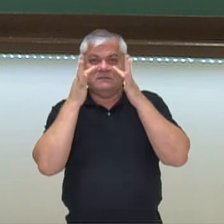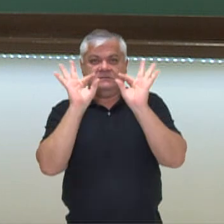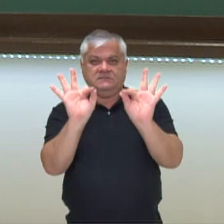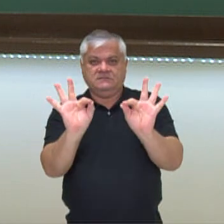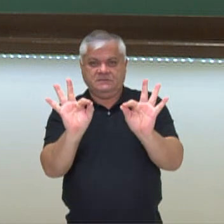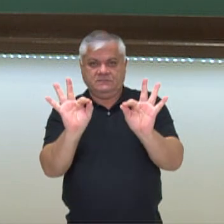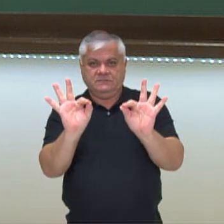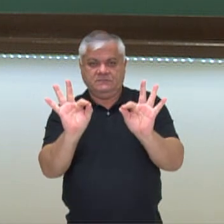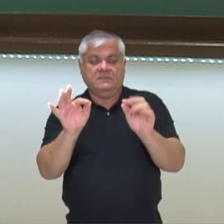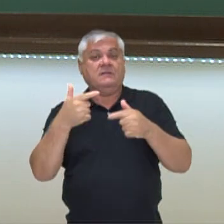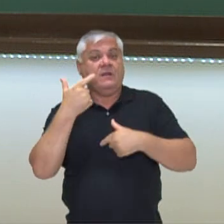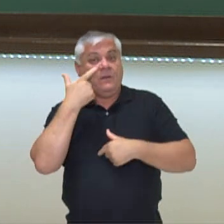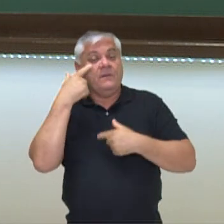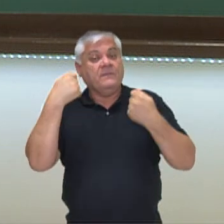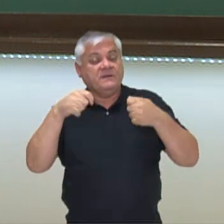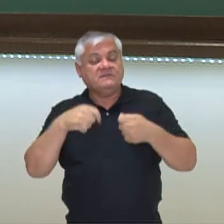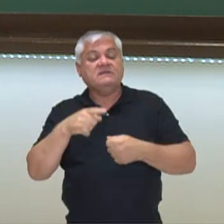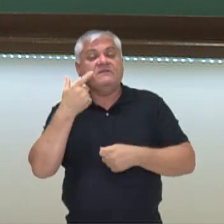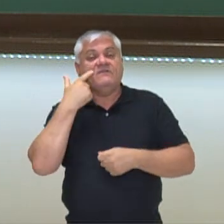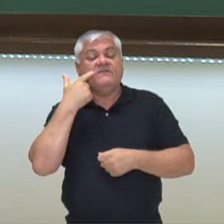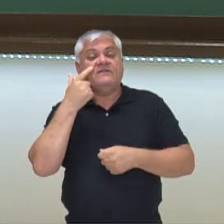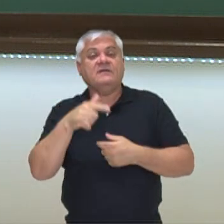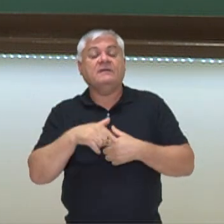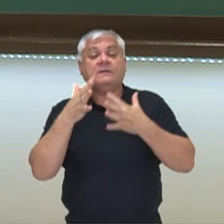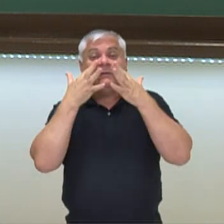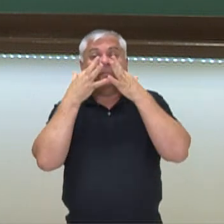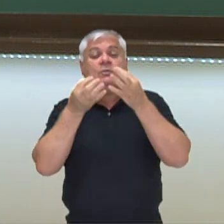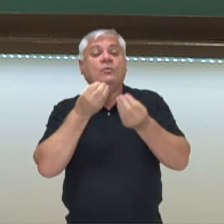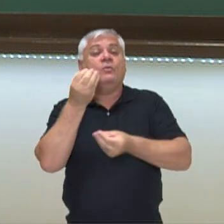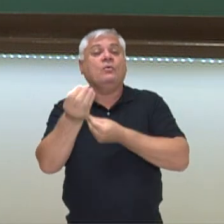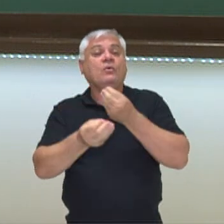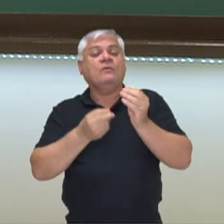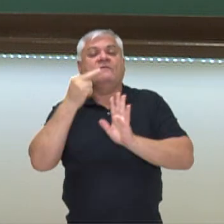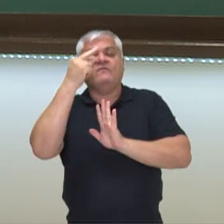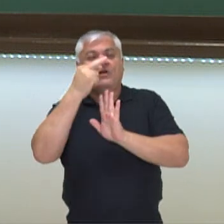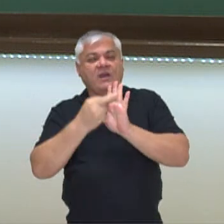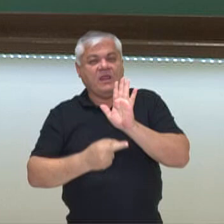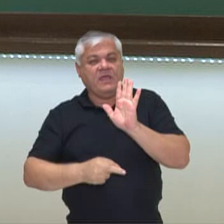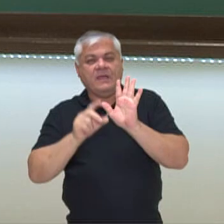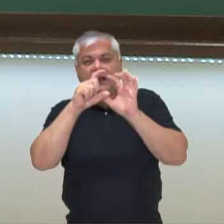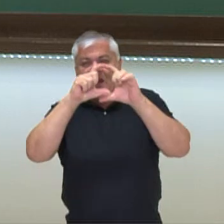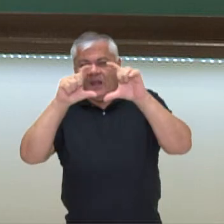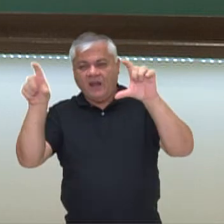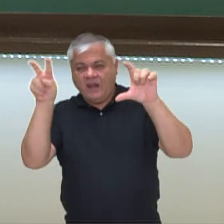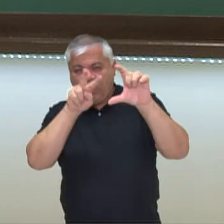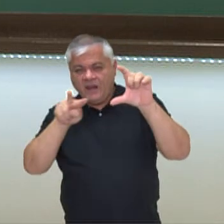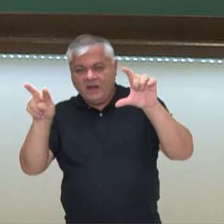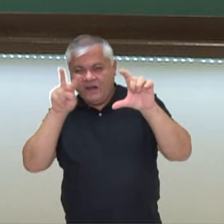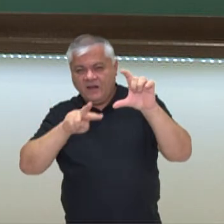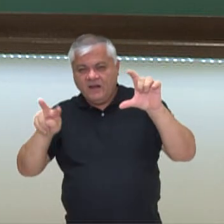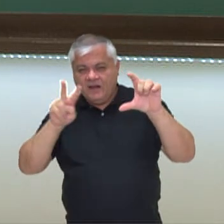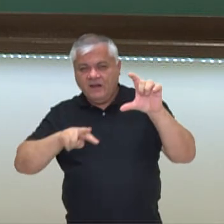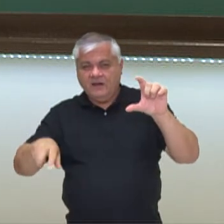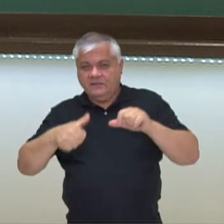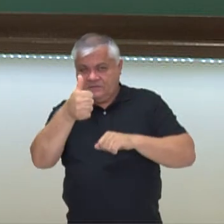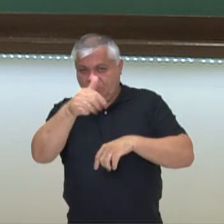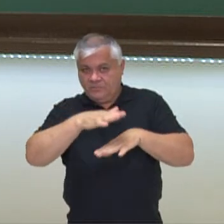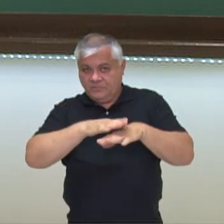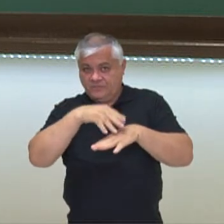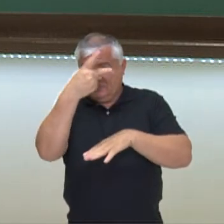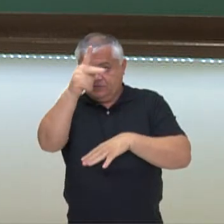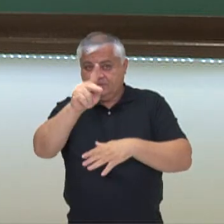Então, vamos trabalhar a fluência do seu ouvido? Eu vou ler tudo de uma vez só e você vai acompanhando. É esse o